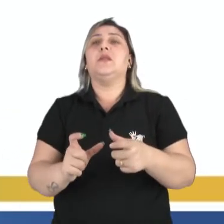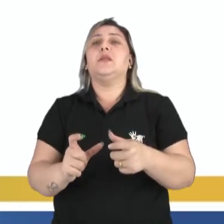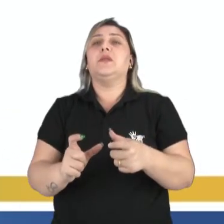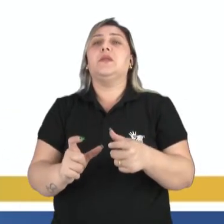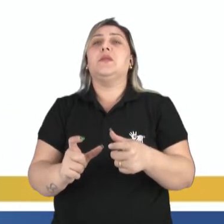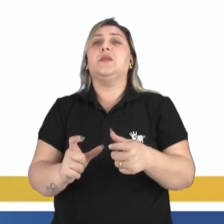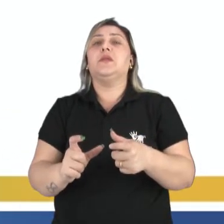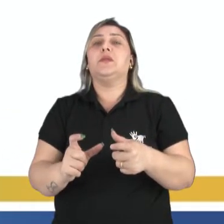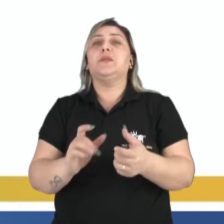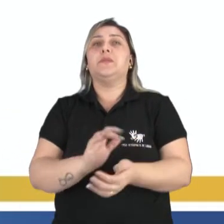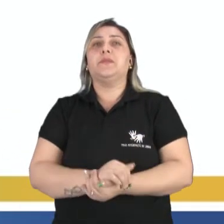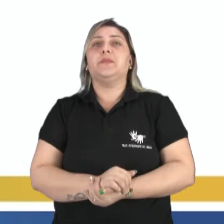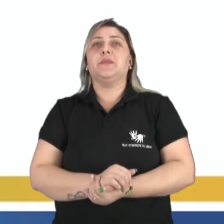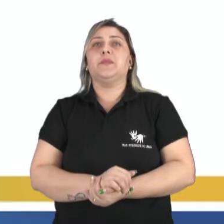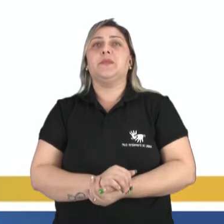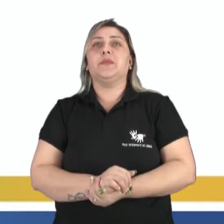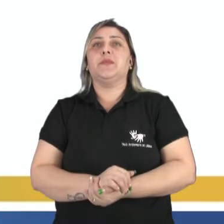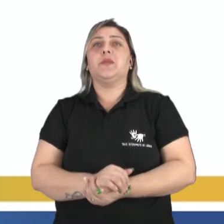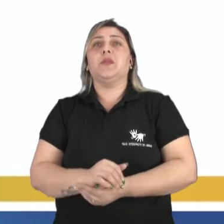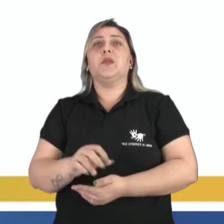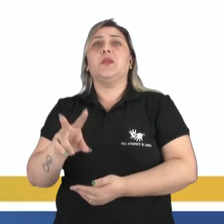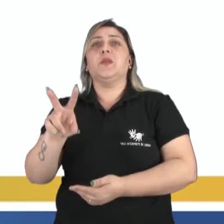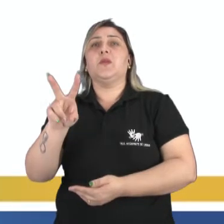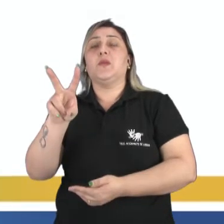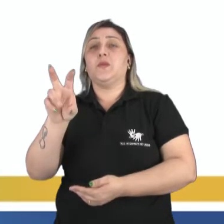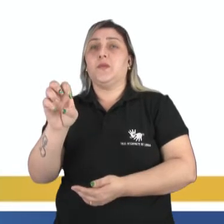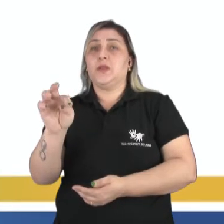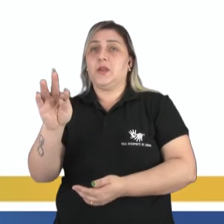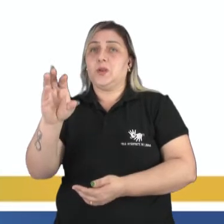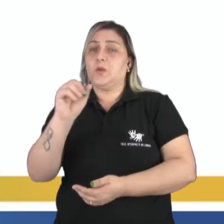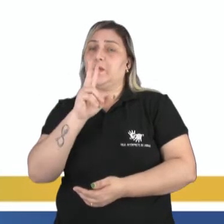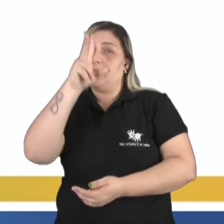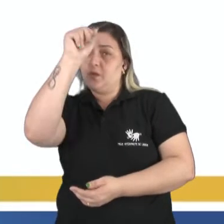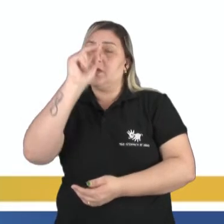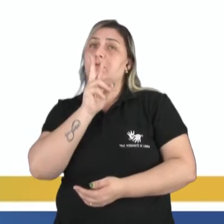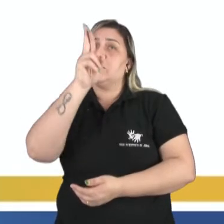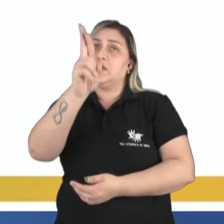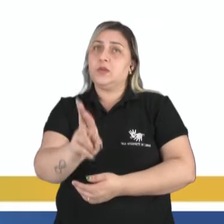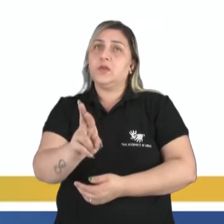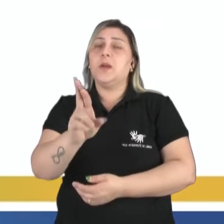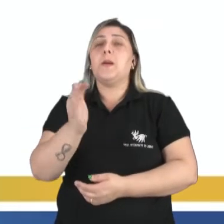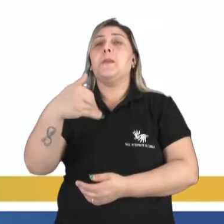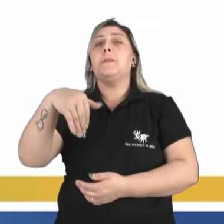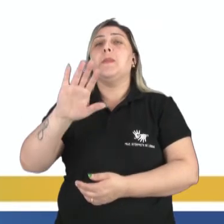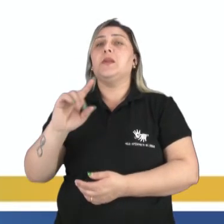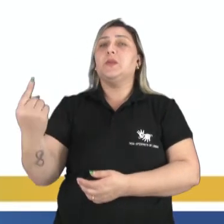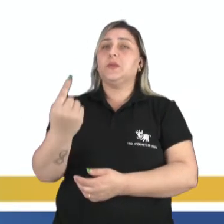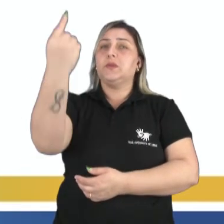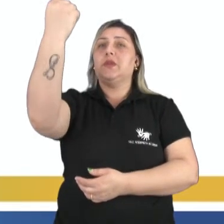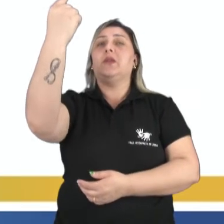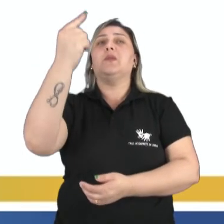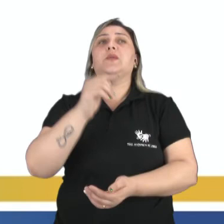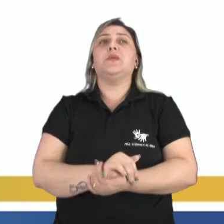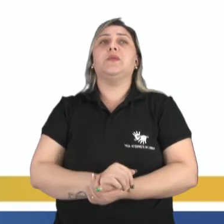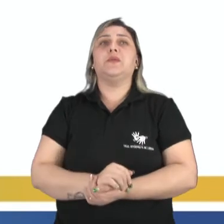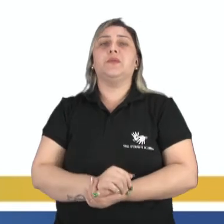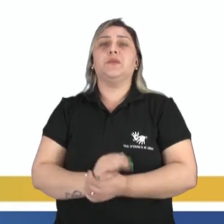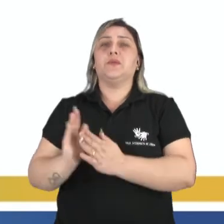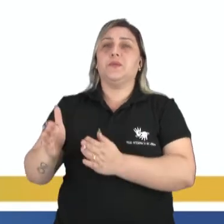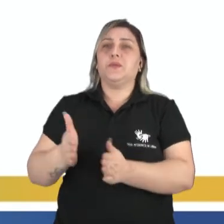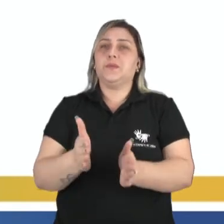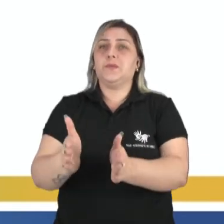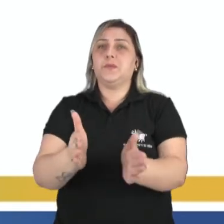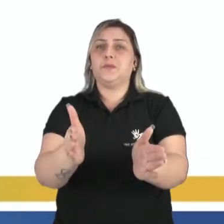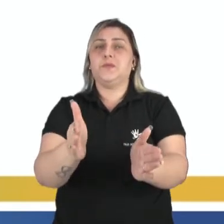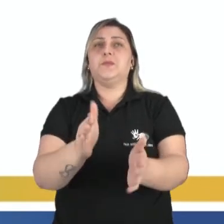e o sentido do vetor força resultante que atua sobre o objeto no ponto mais alto da trajetória. Então, eu vou voltar